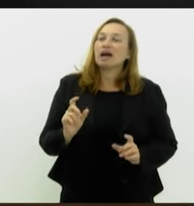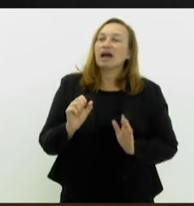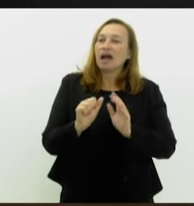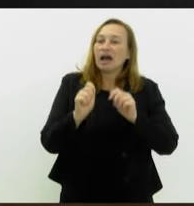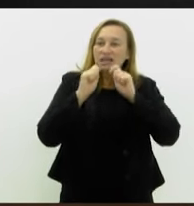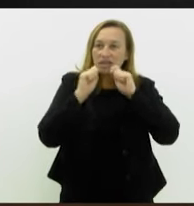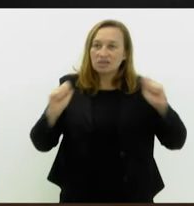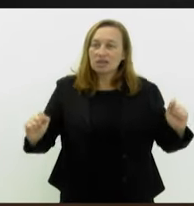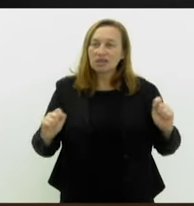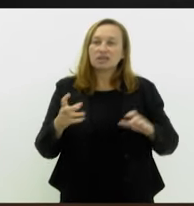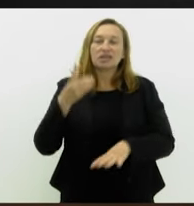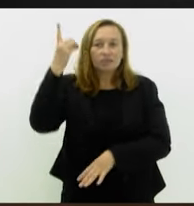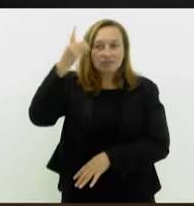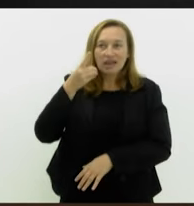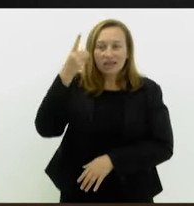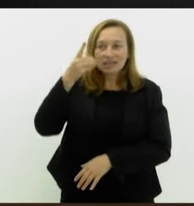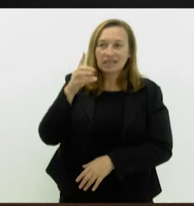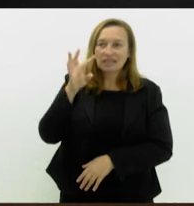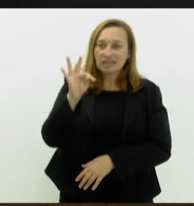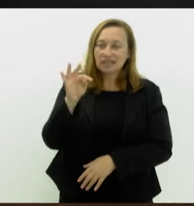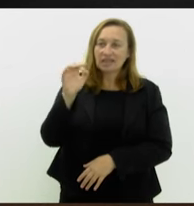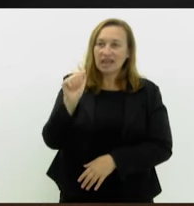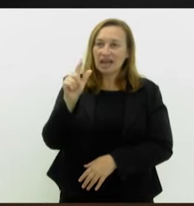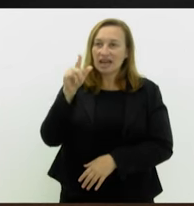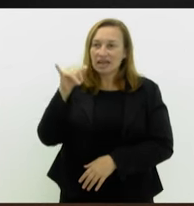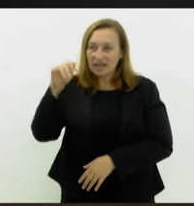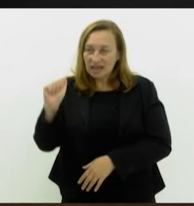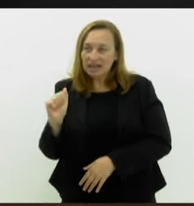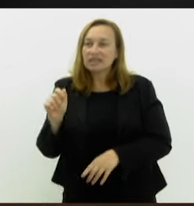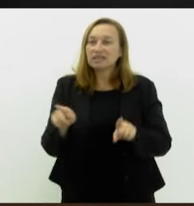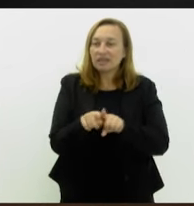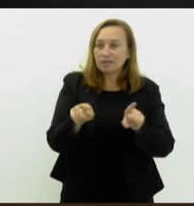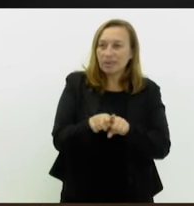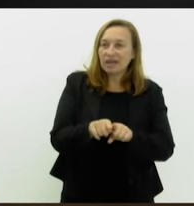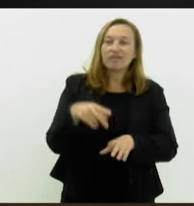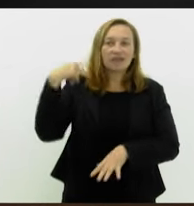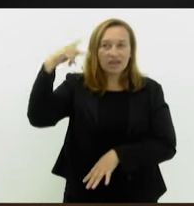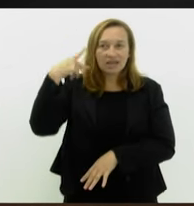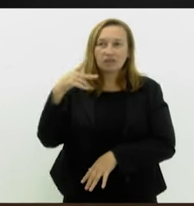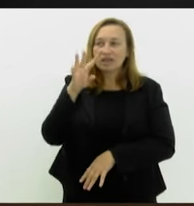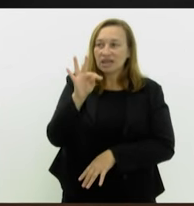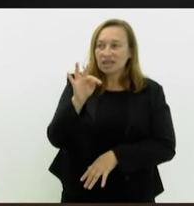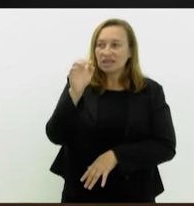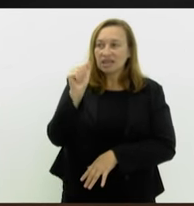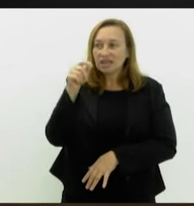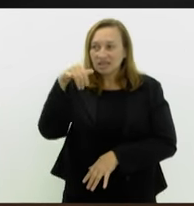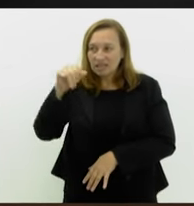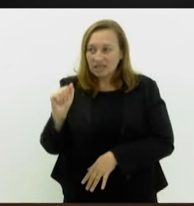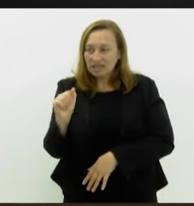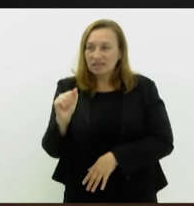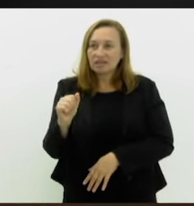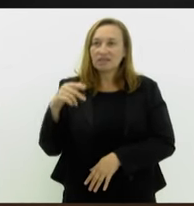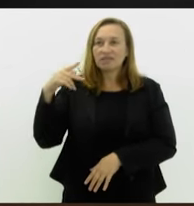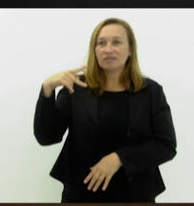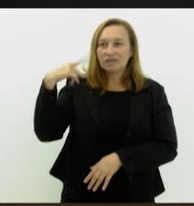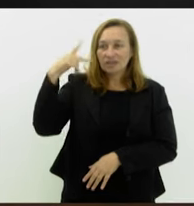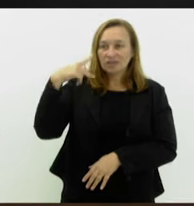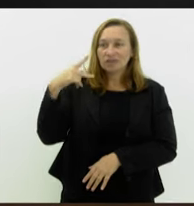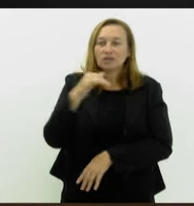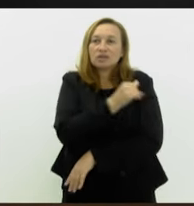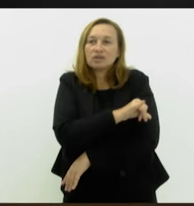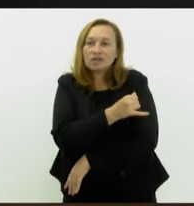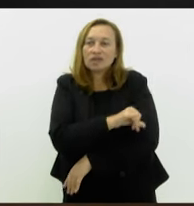estar presente e a vereadora bos que é vereadora do Rio e vice-presidente da